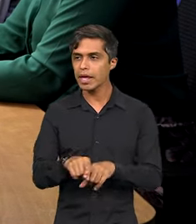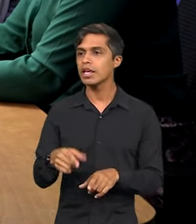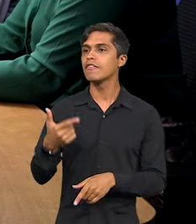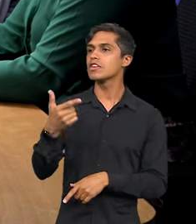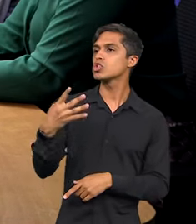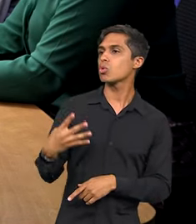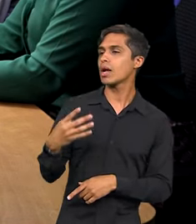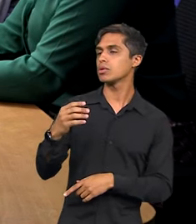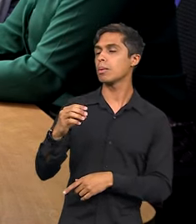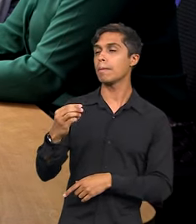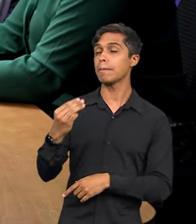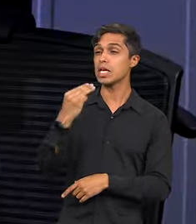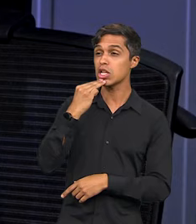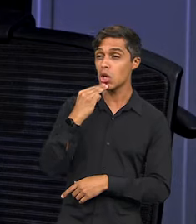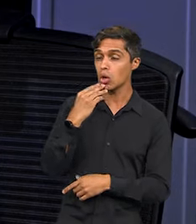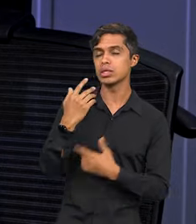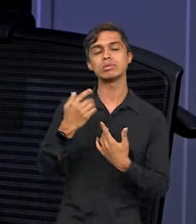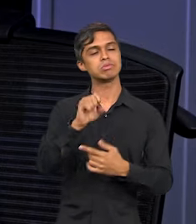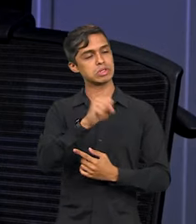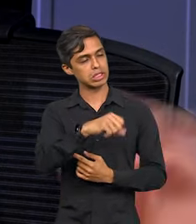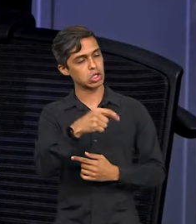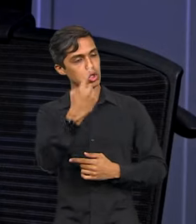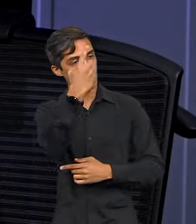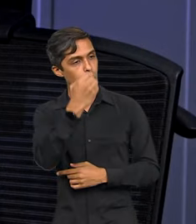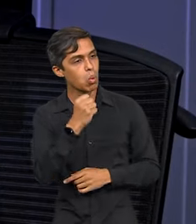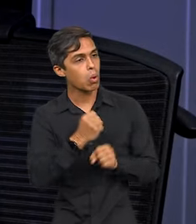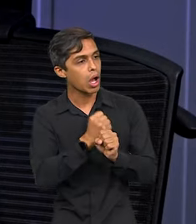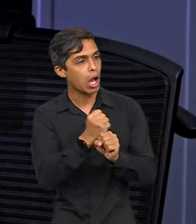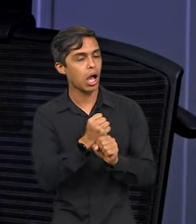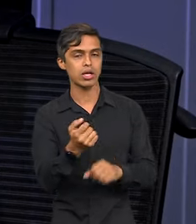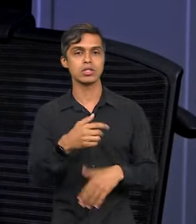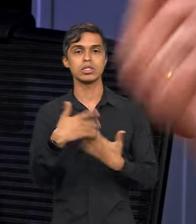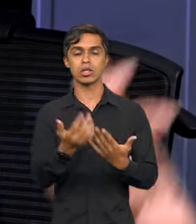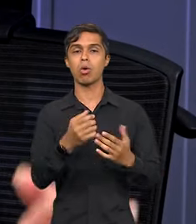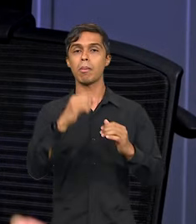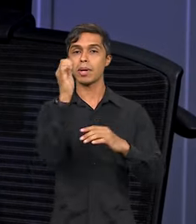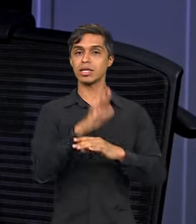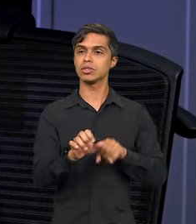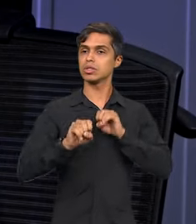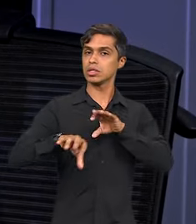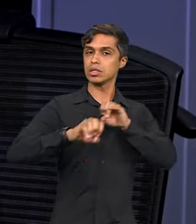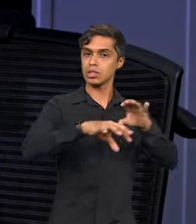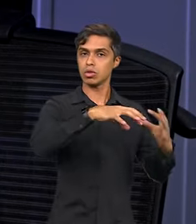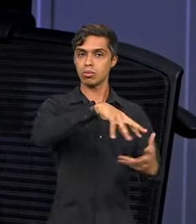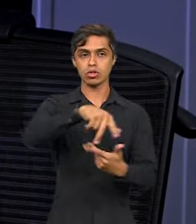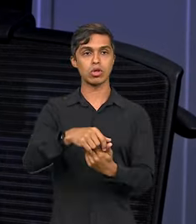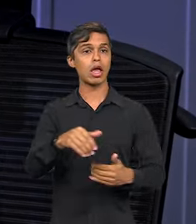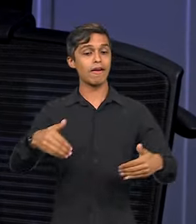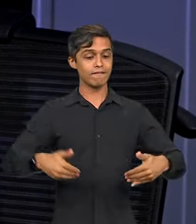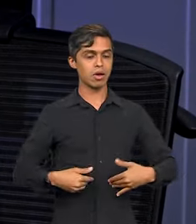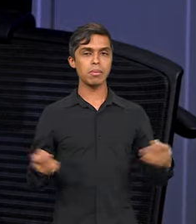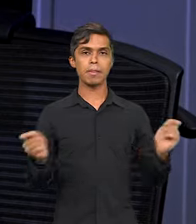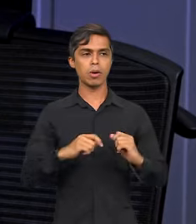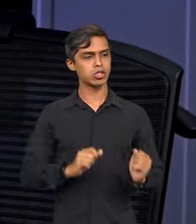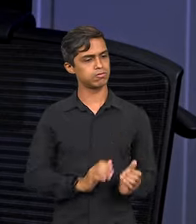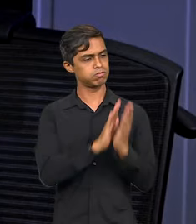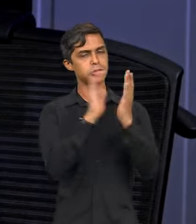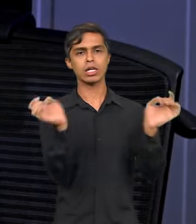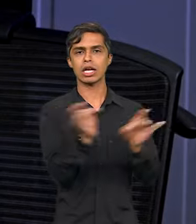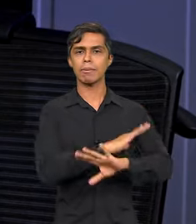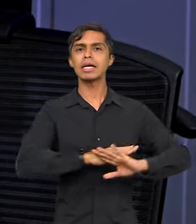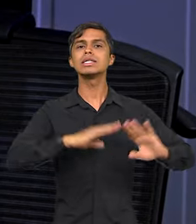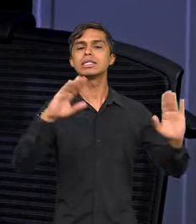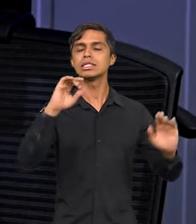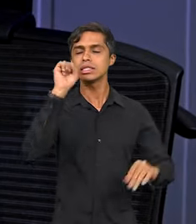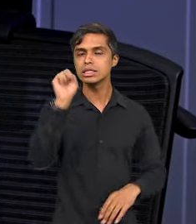em um ano em apenas um ano exatamente Então acho que a a lição do Brasil pro mundo é que a fome Pode ser debelada sim